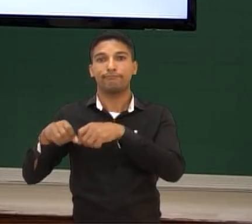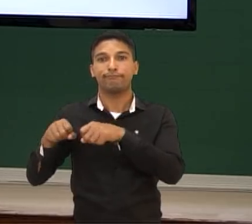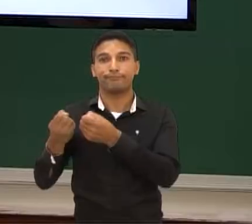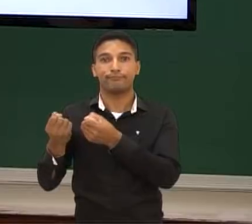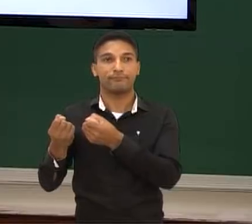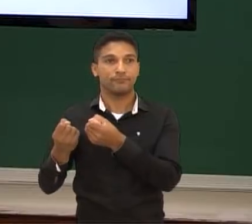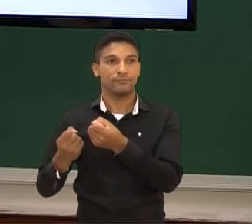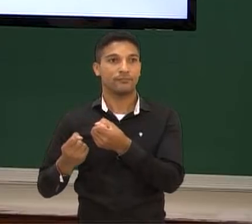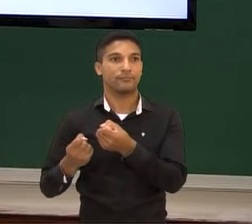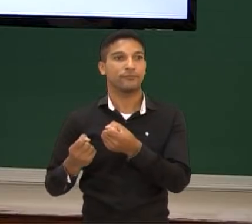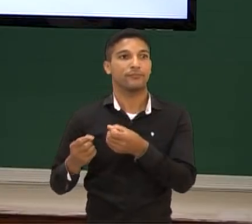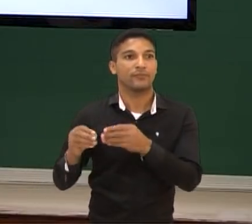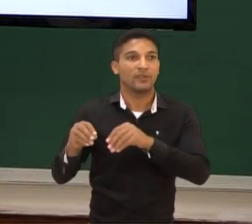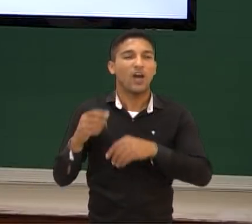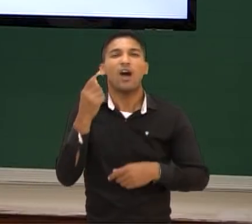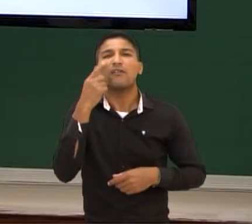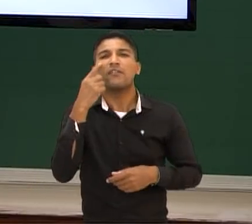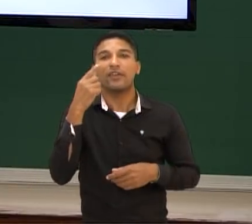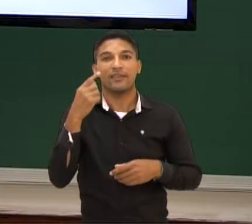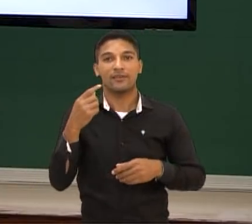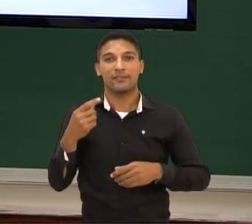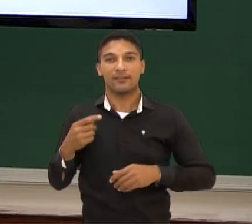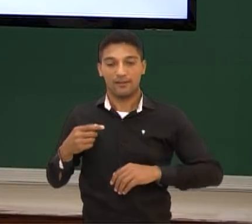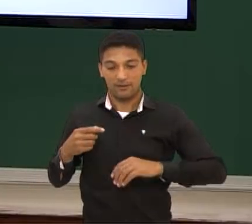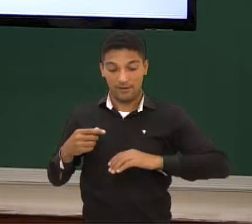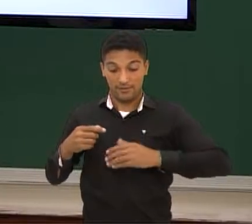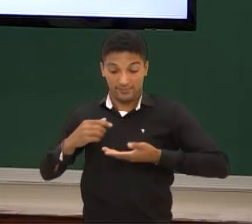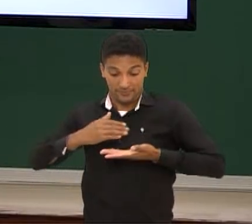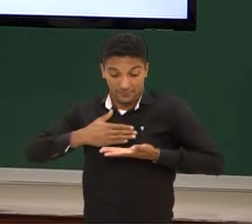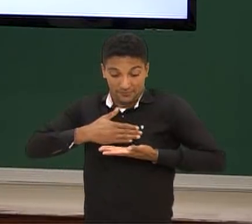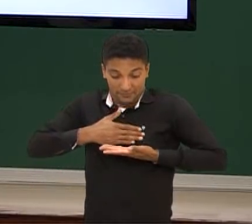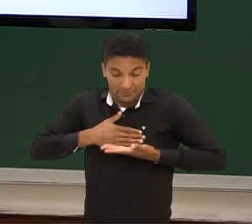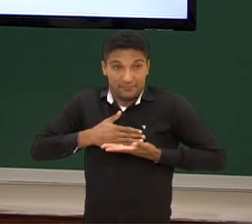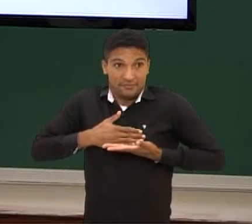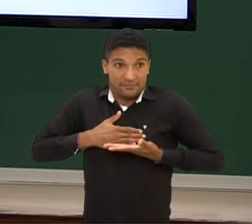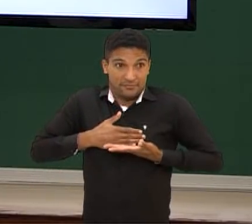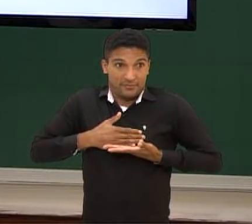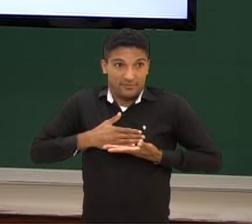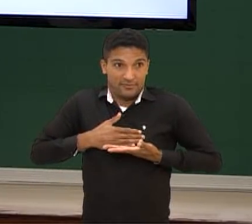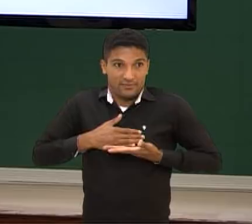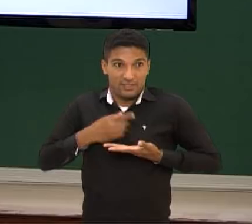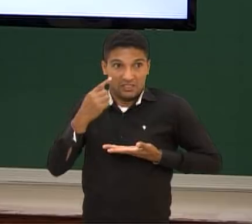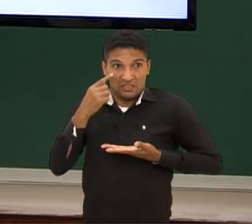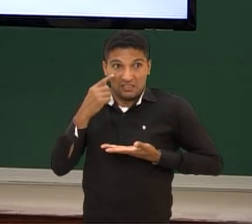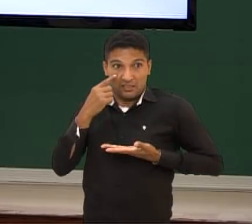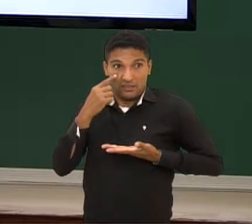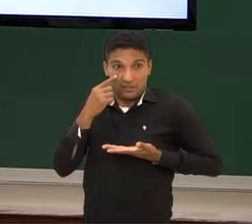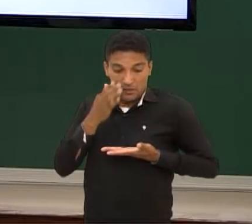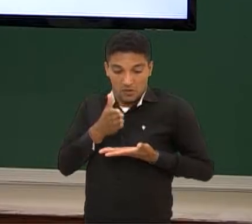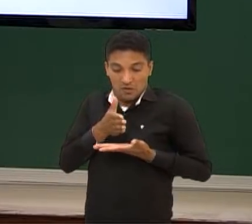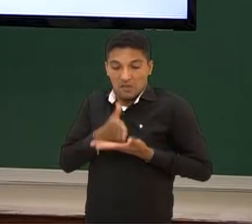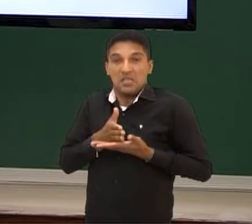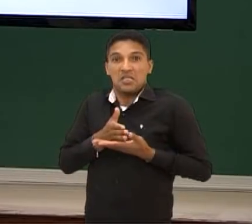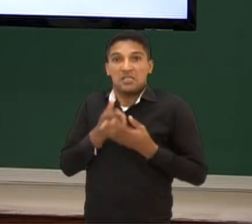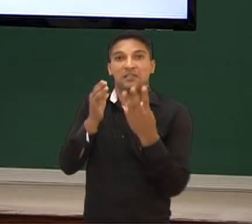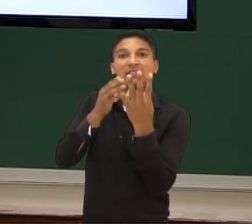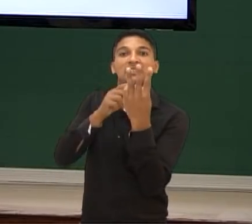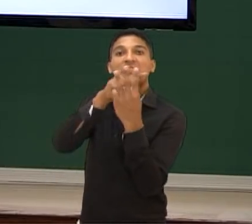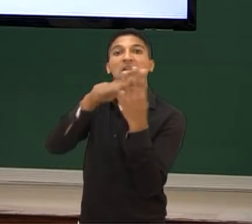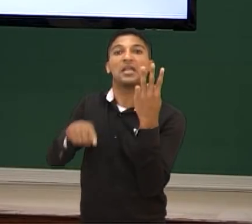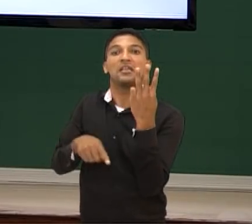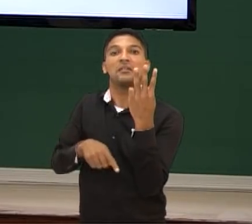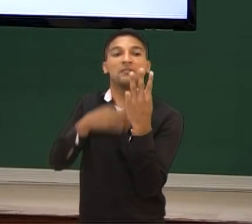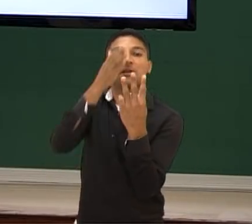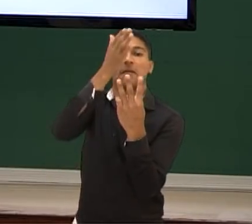ovos. Olha como que a professora fez, dividiu em 3 partes iguais. Por que será que a professora dividiu em 3 partes iguais? Não foram